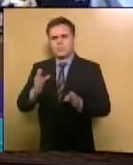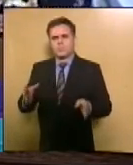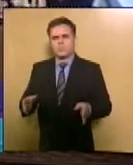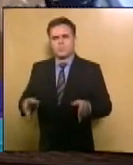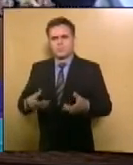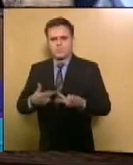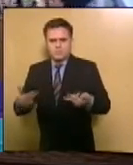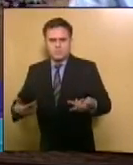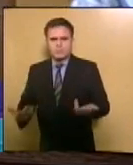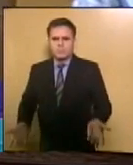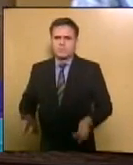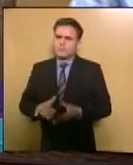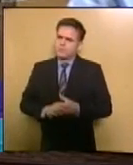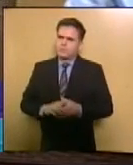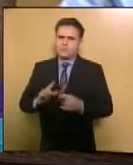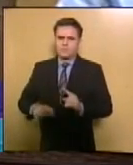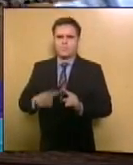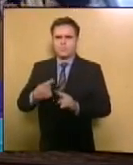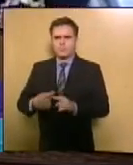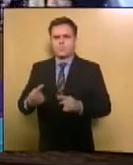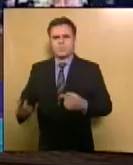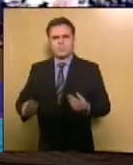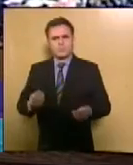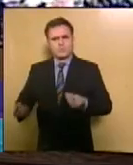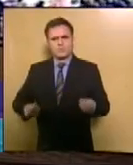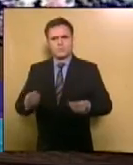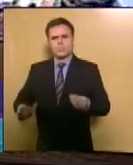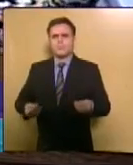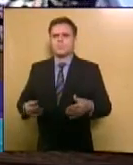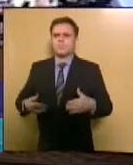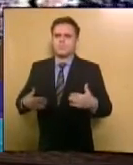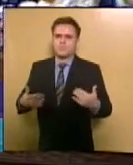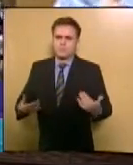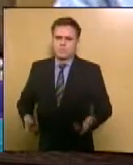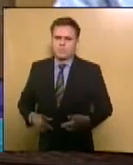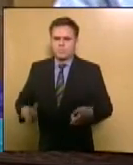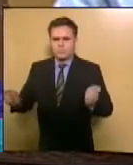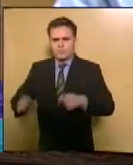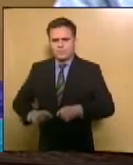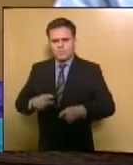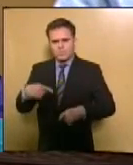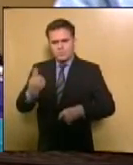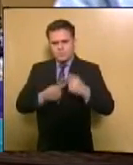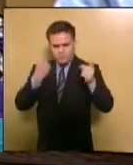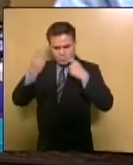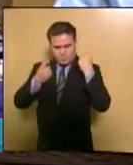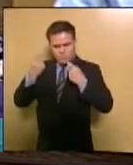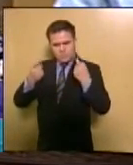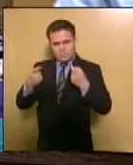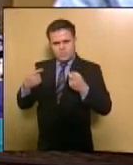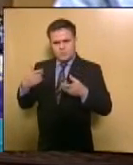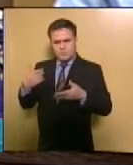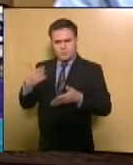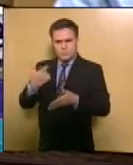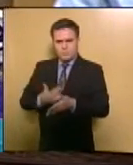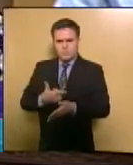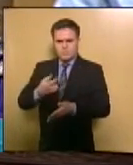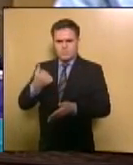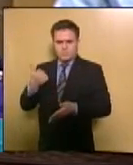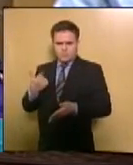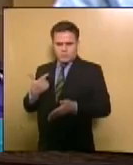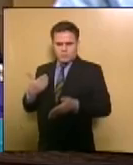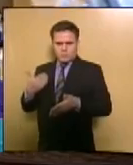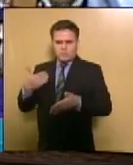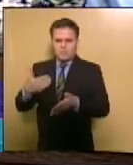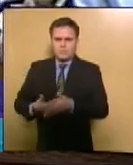armas que é uma crescente essas apreensões e e o que nos preocupava muito desde 2012 para